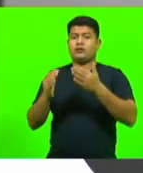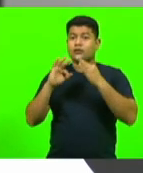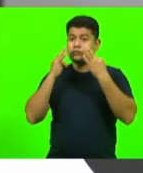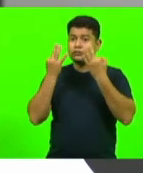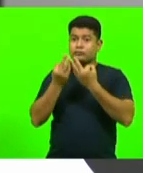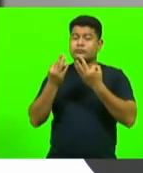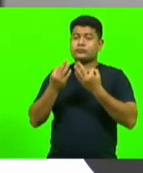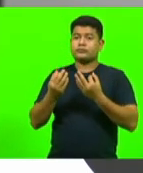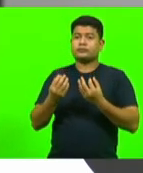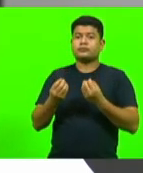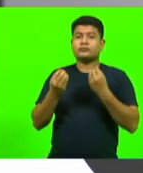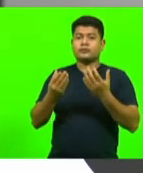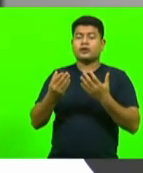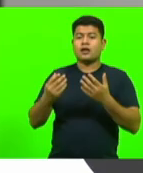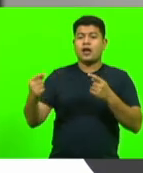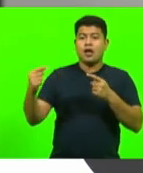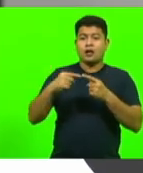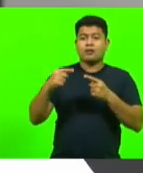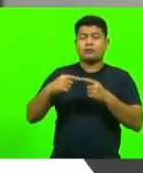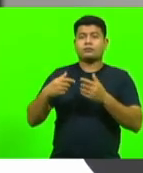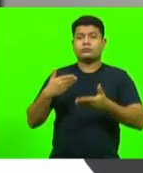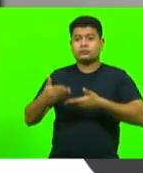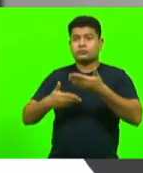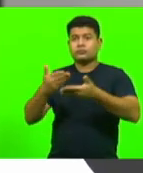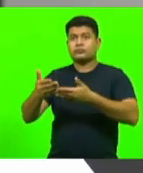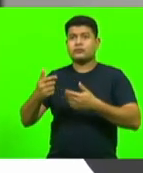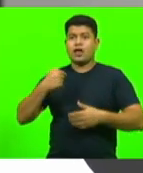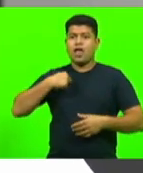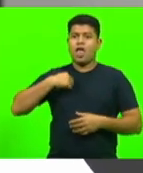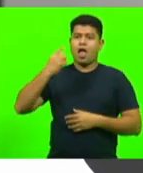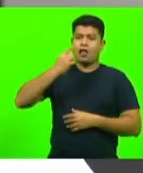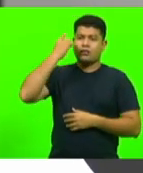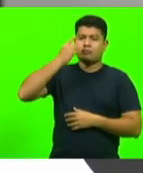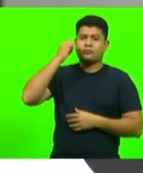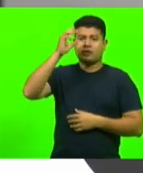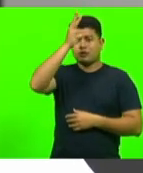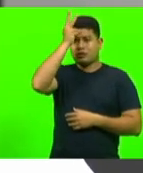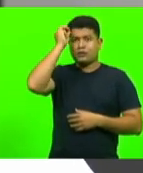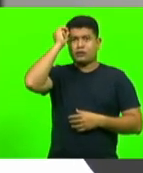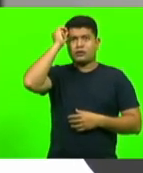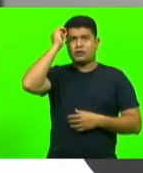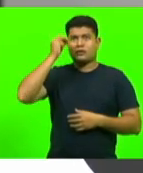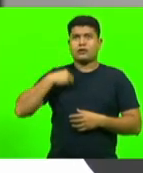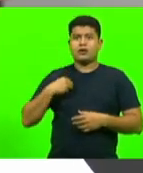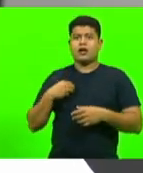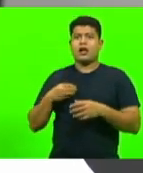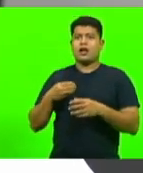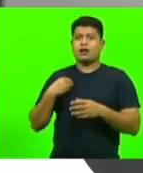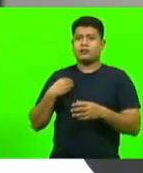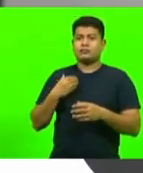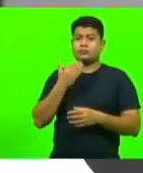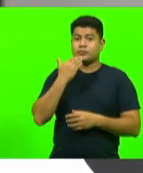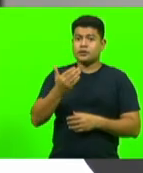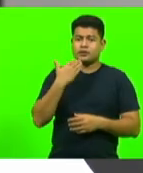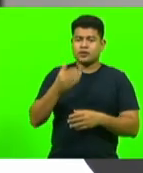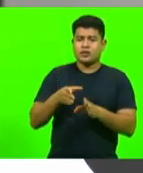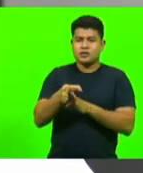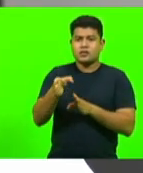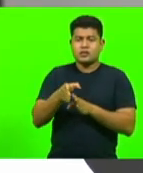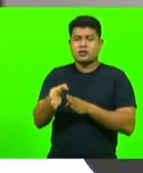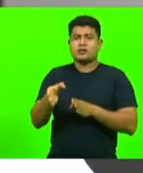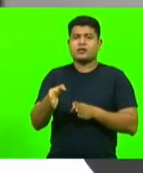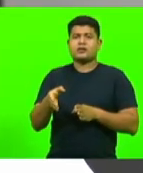condução dessas ações né para não ficar eu deputada Luciane encaminhando isso mas esse colectivo aqui de